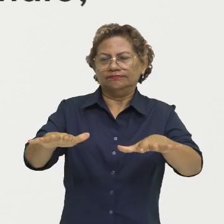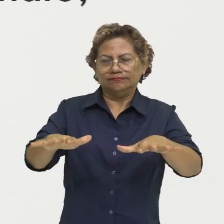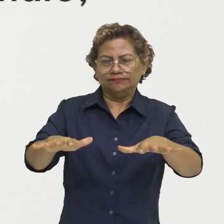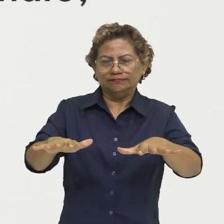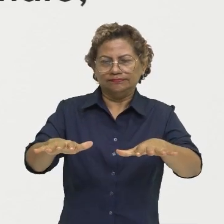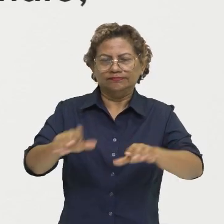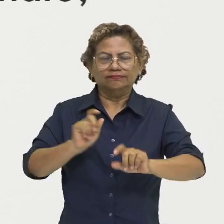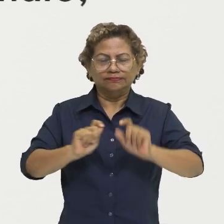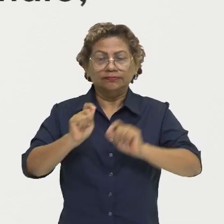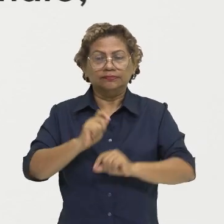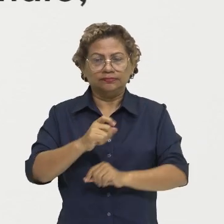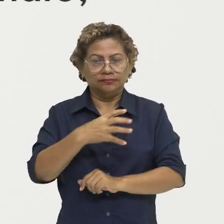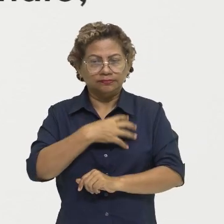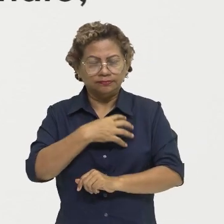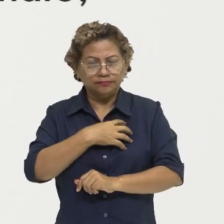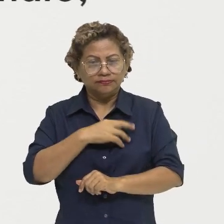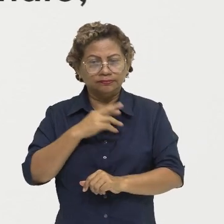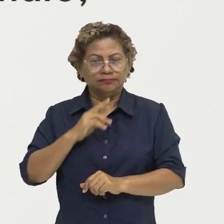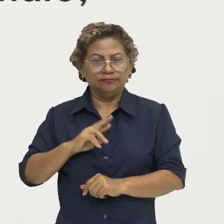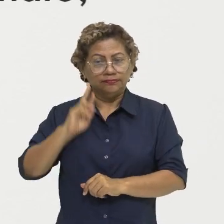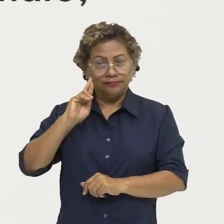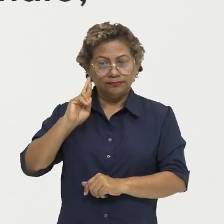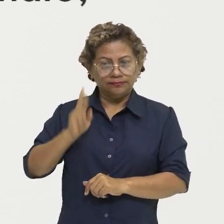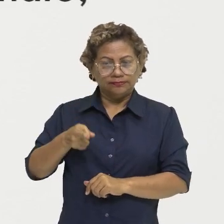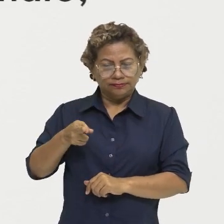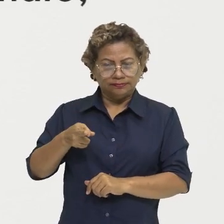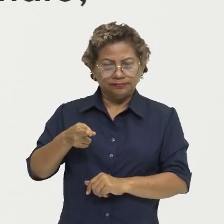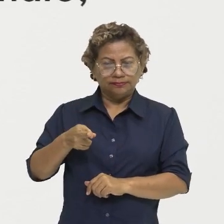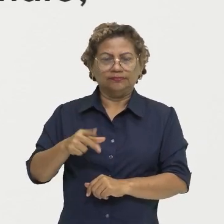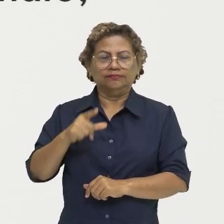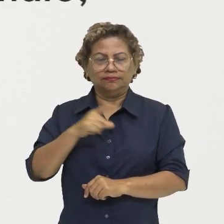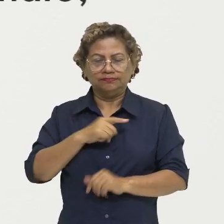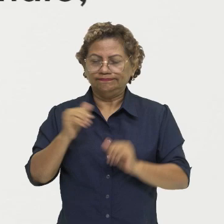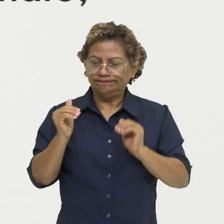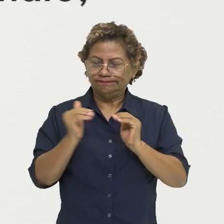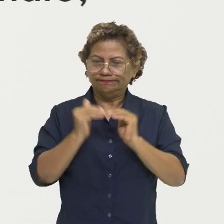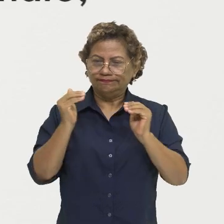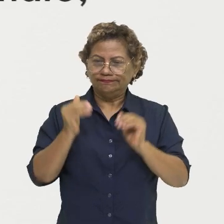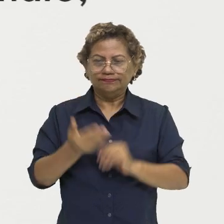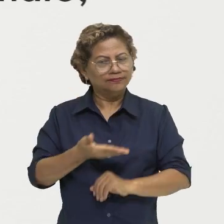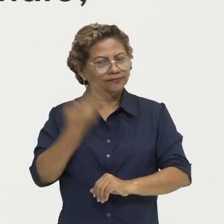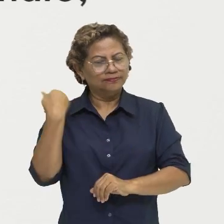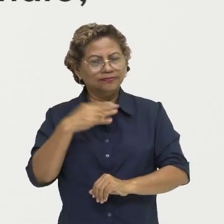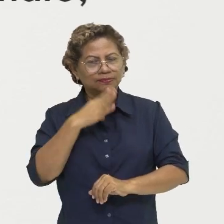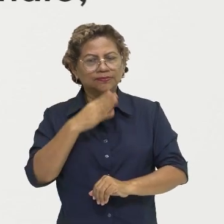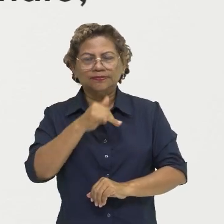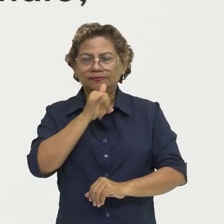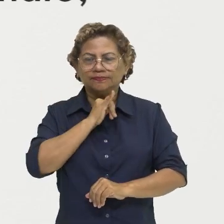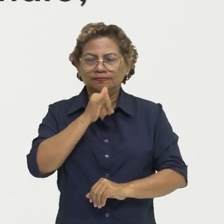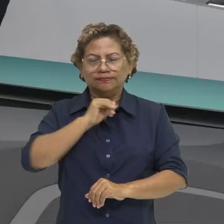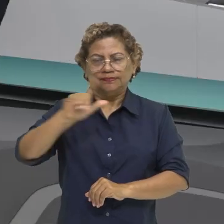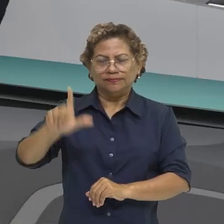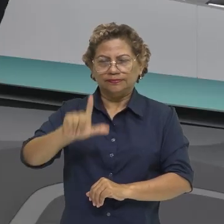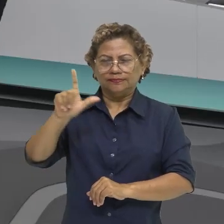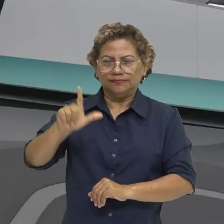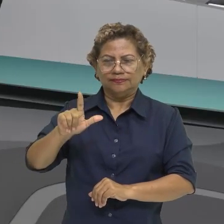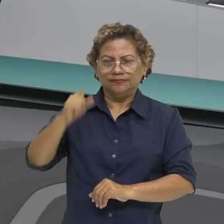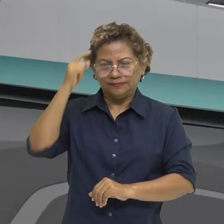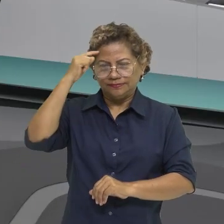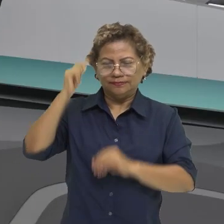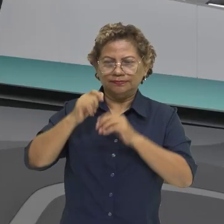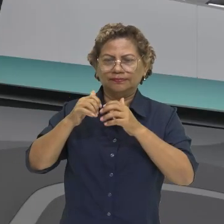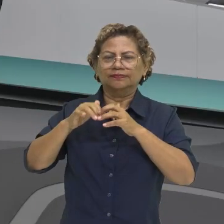que o sentimento e a razão vão se mesclar, vão se fundir. Vamos conhecer então um exemplo dessa literatura com a